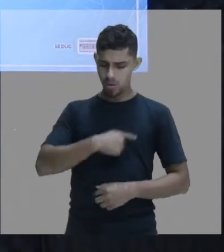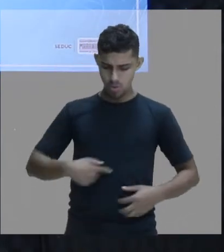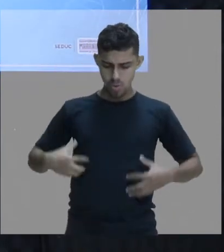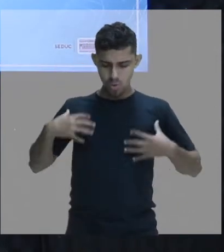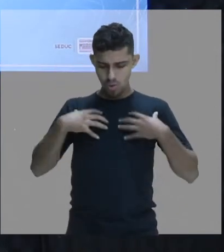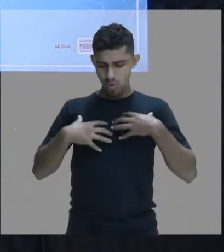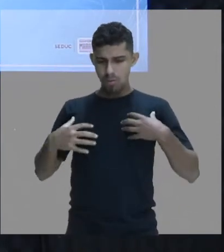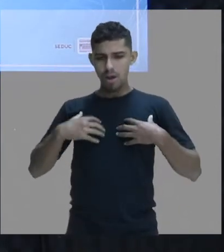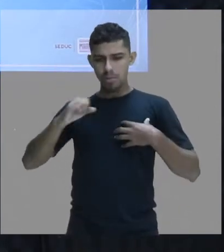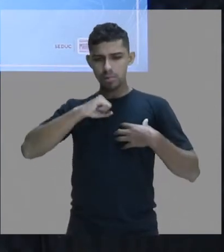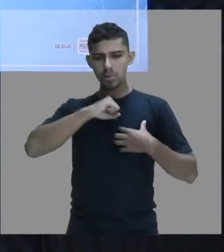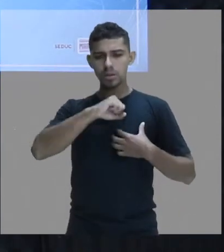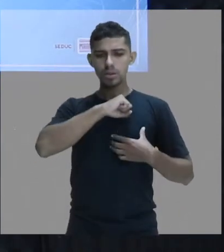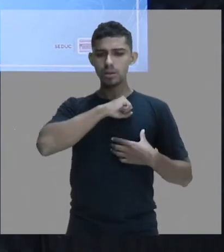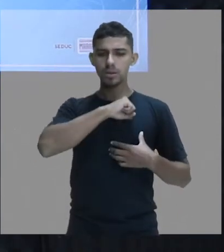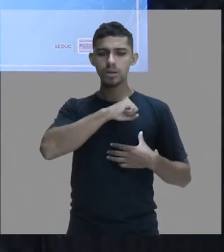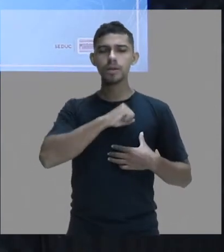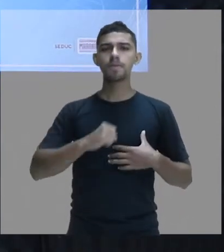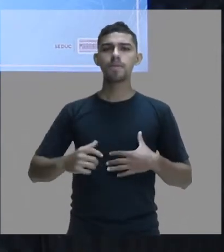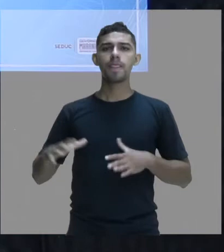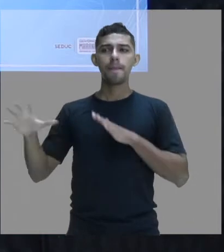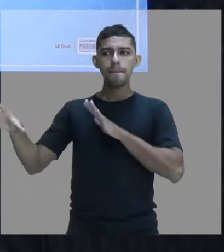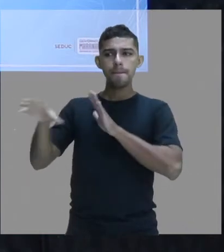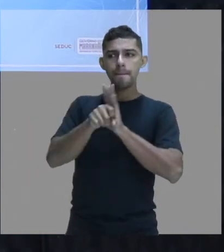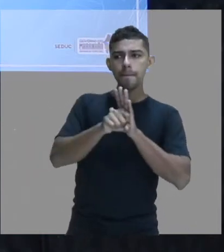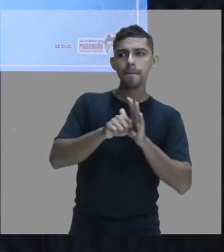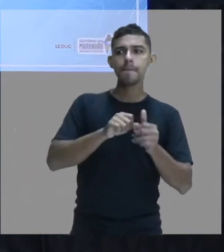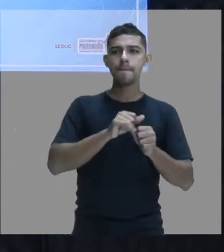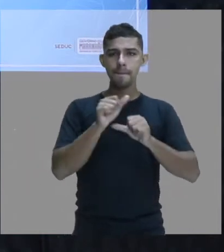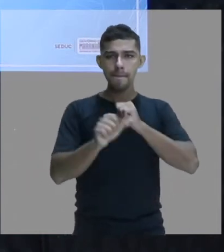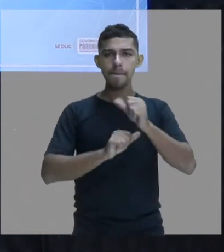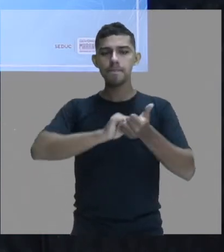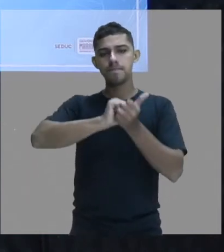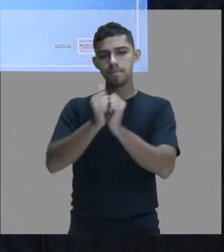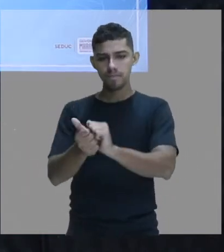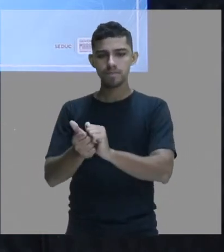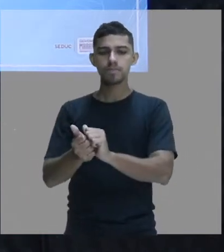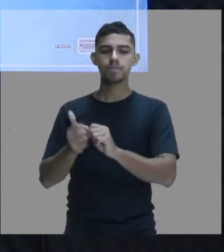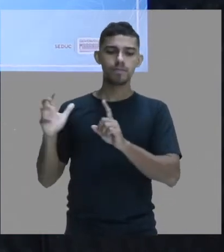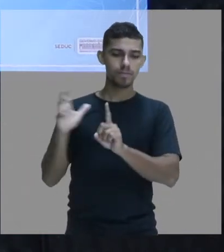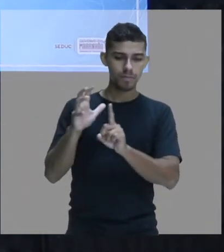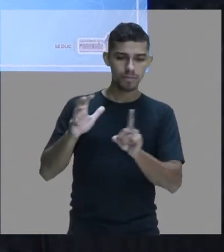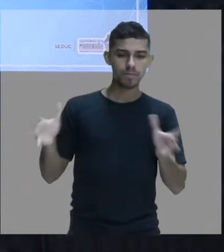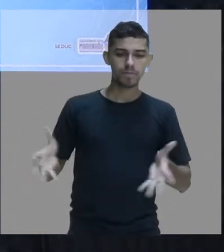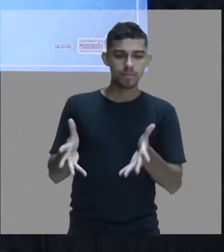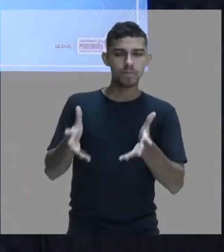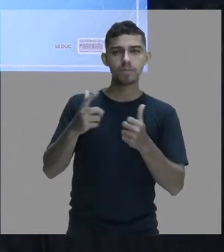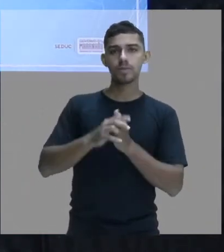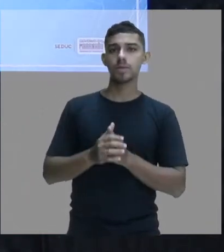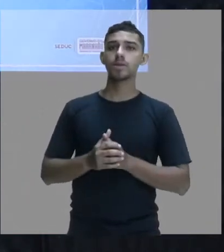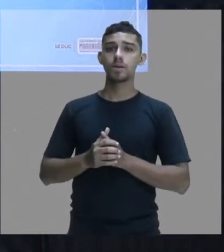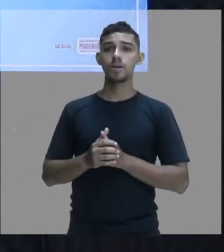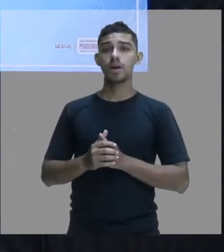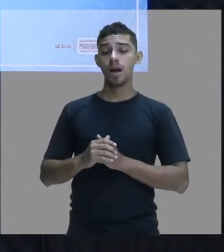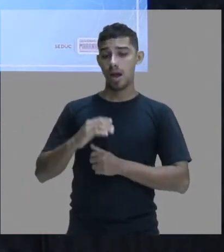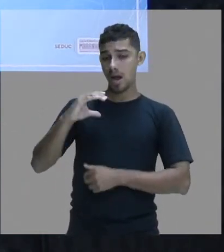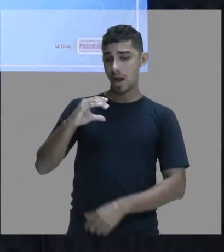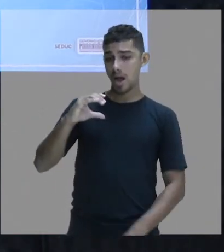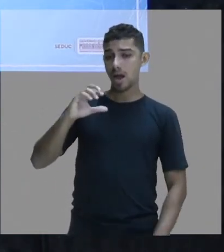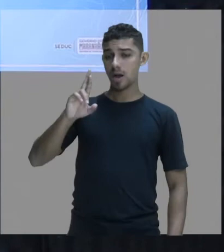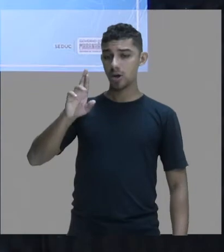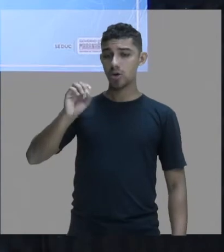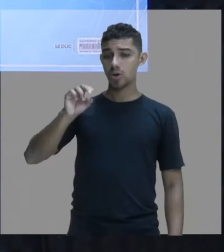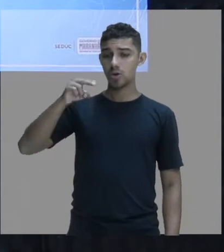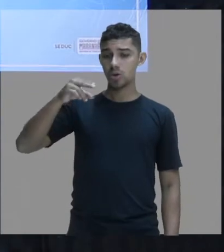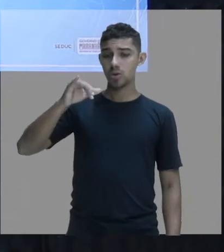com o meu organismo. Então, ele vai se adaptando àquele estímulo. Tá certo? E as adaptações crônicas? Quando eu já